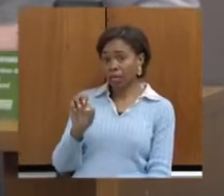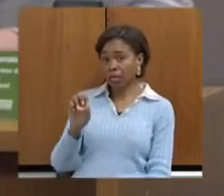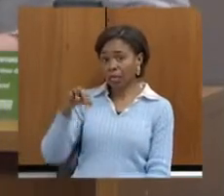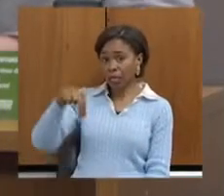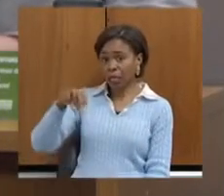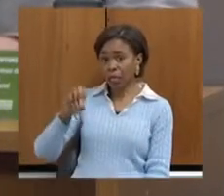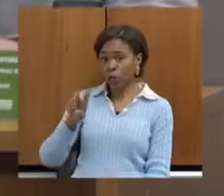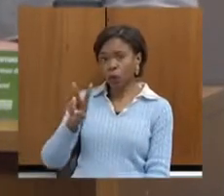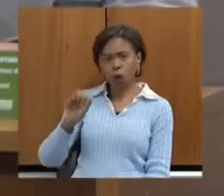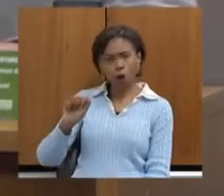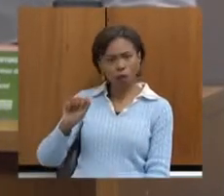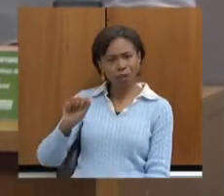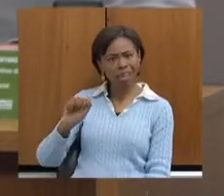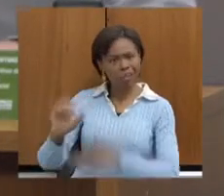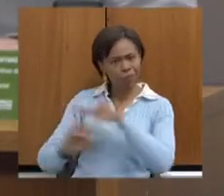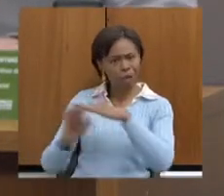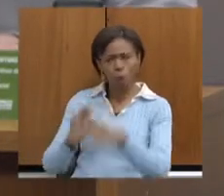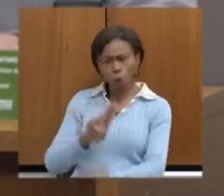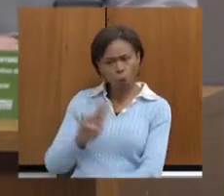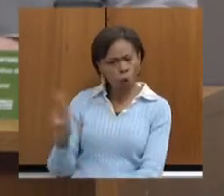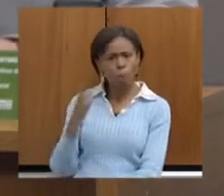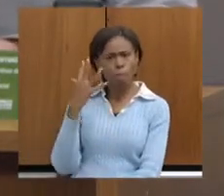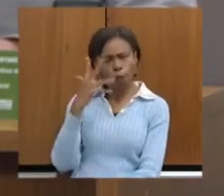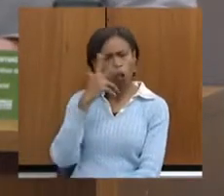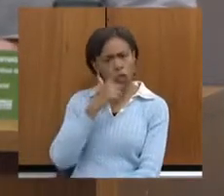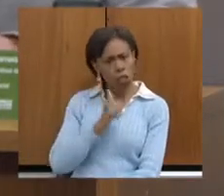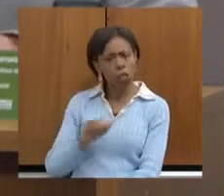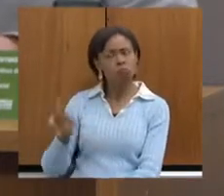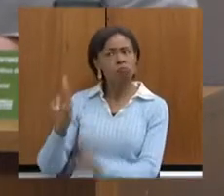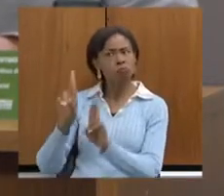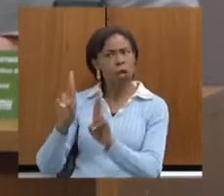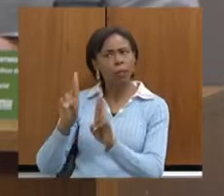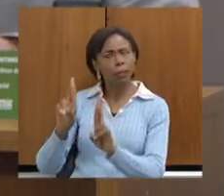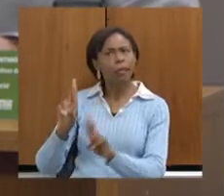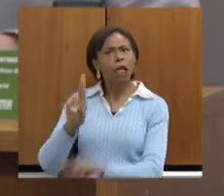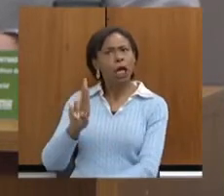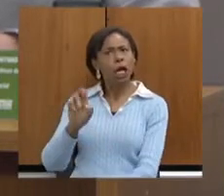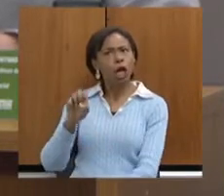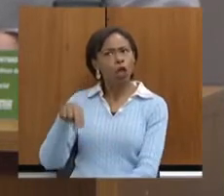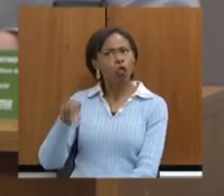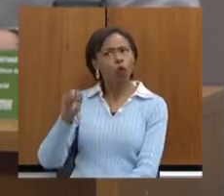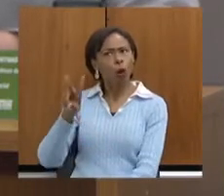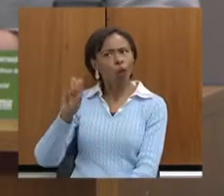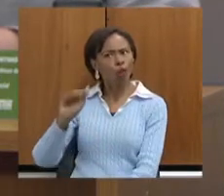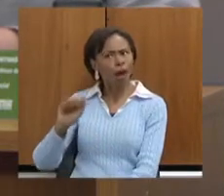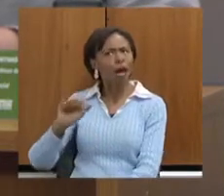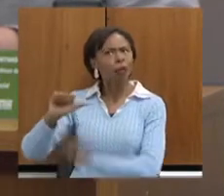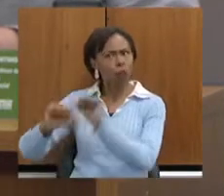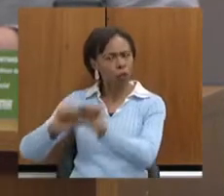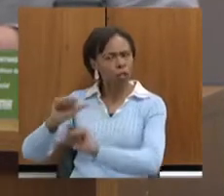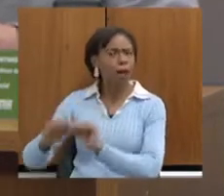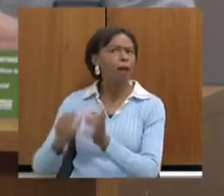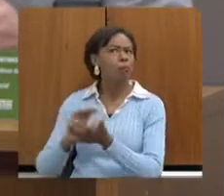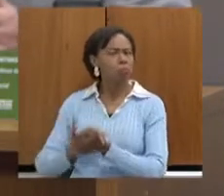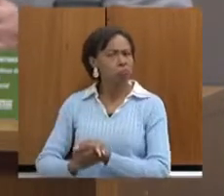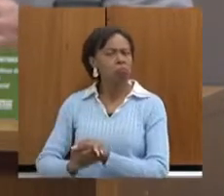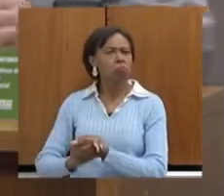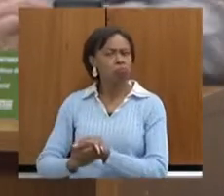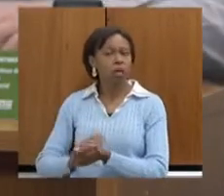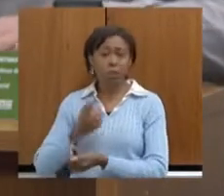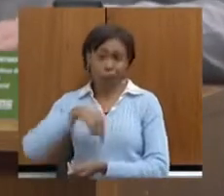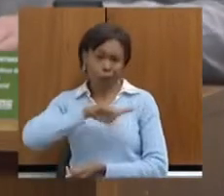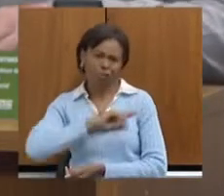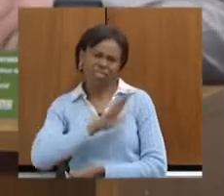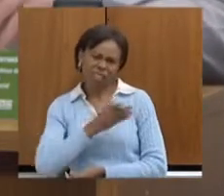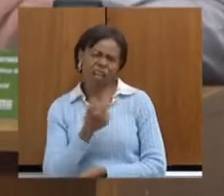né nova né uma esperança né vai renovável atingido já dessas alturas principalmente nós lá já tem umas séries de problema que